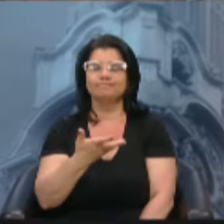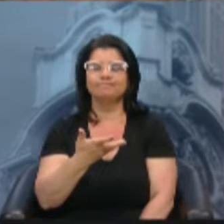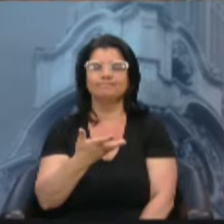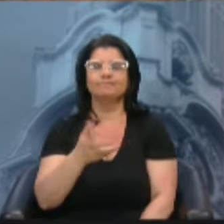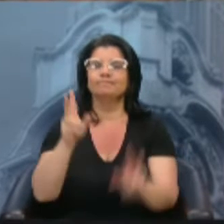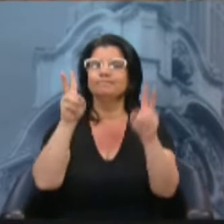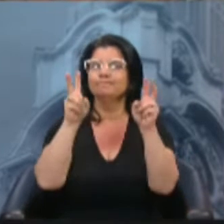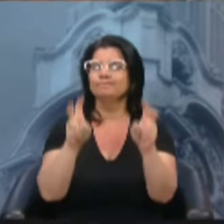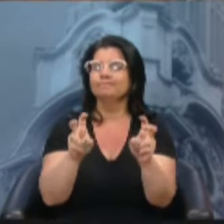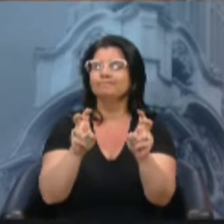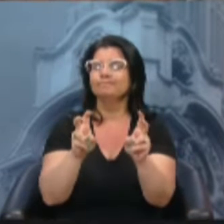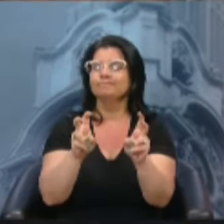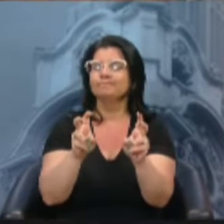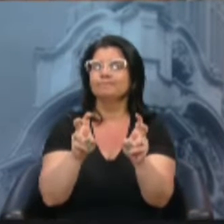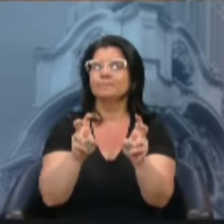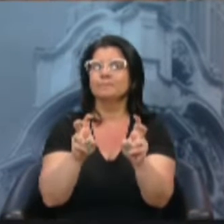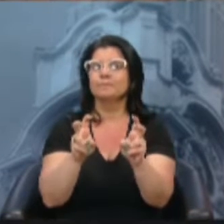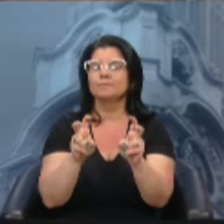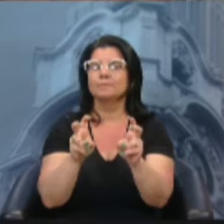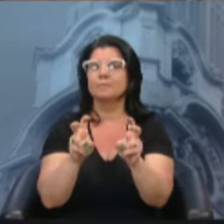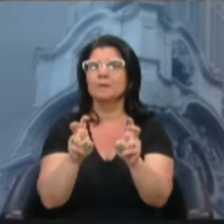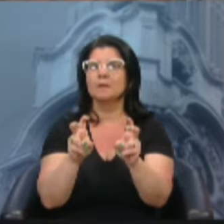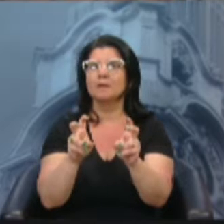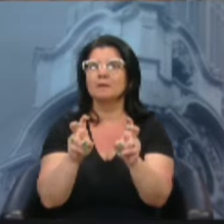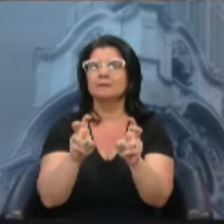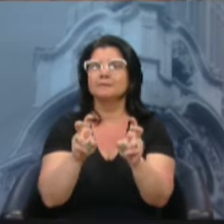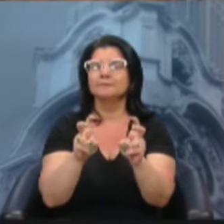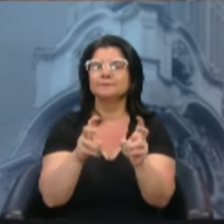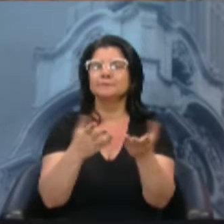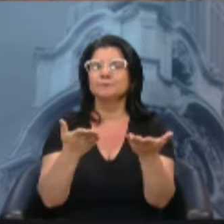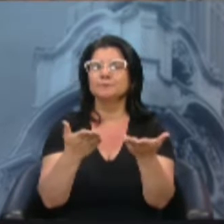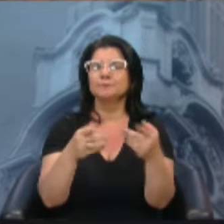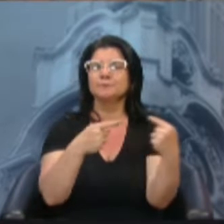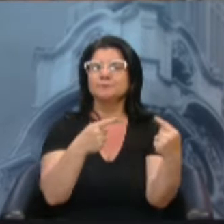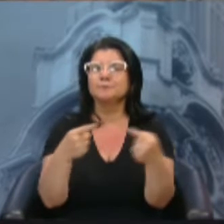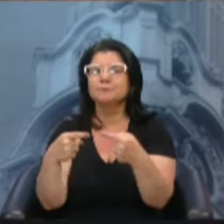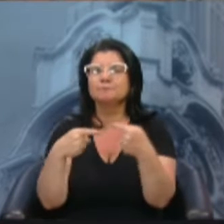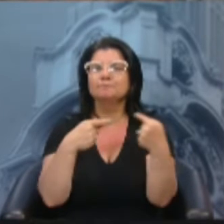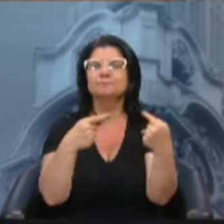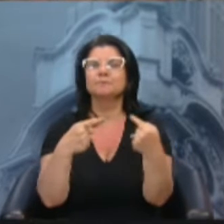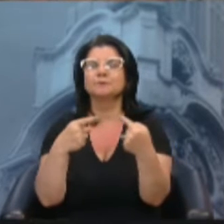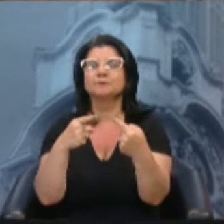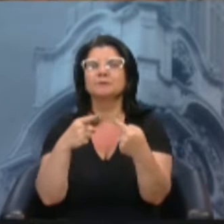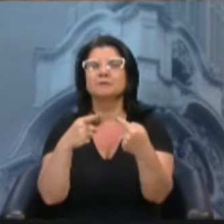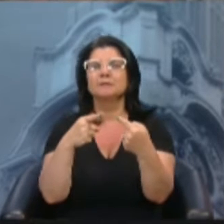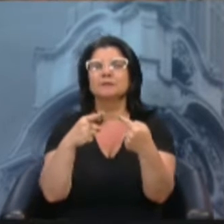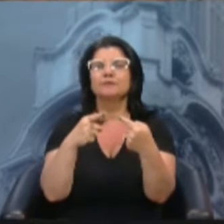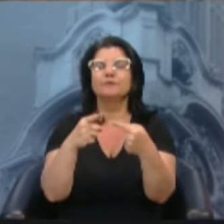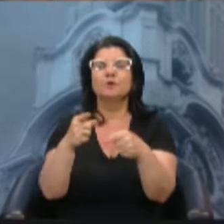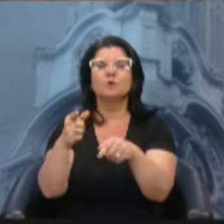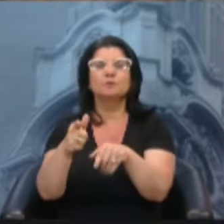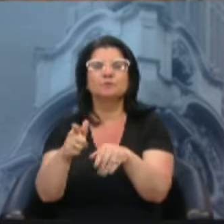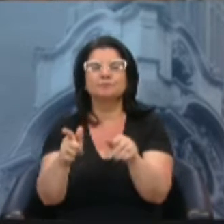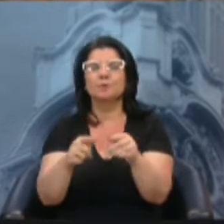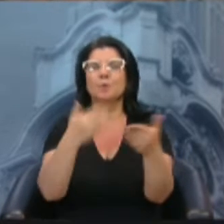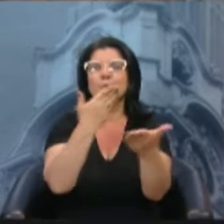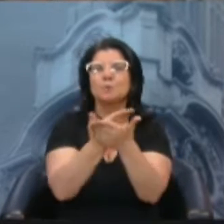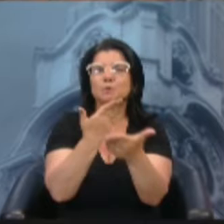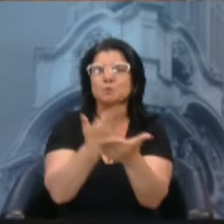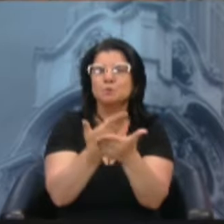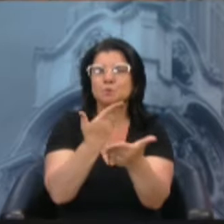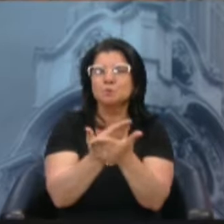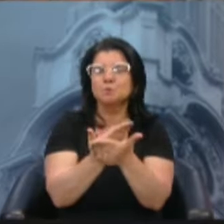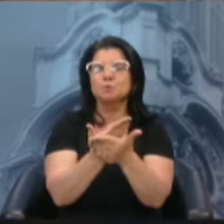especialmente das contrapartidas que foram objeto do estudo de impacto